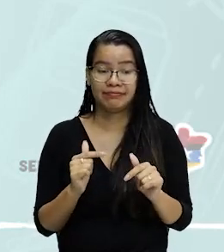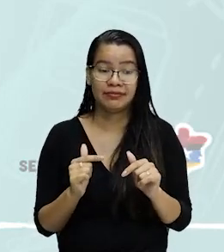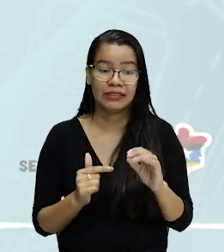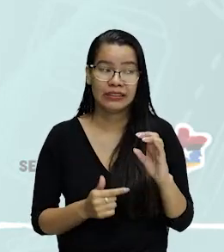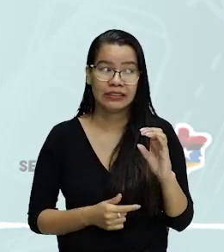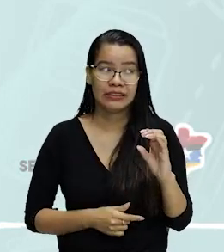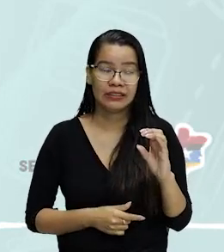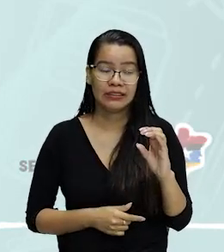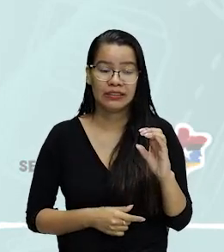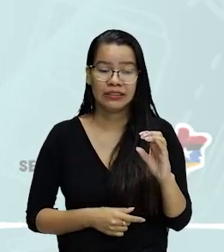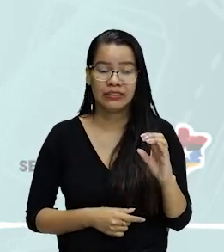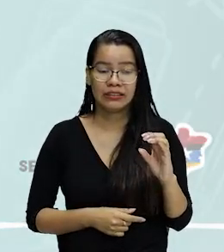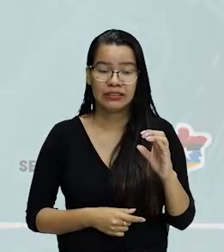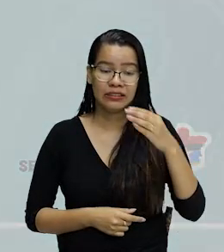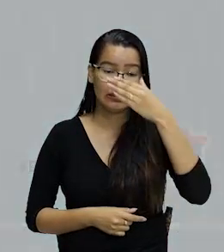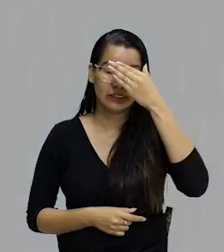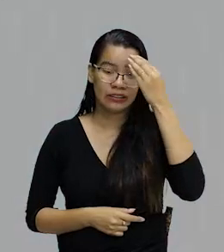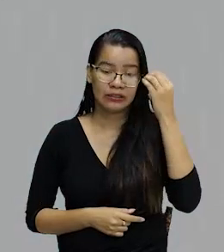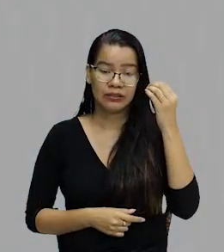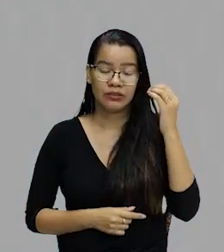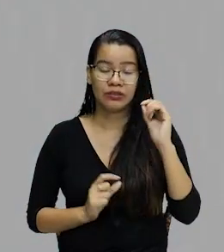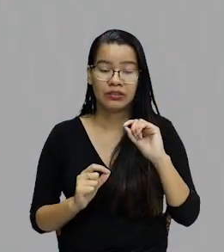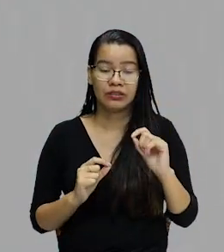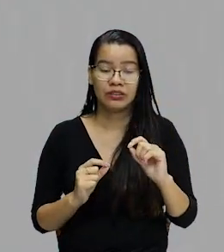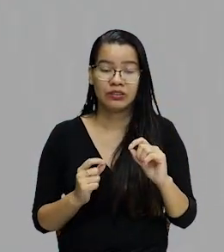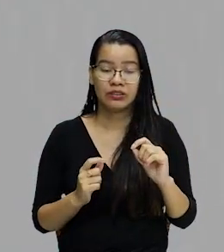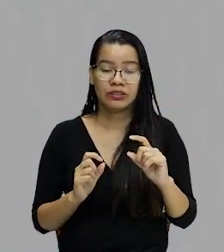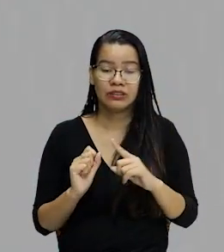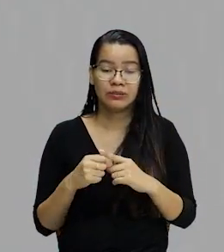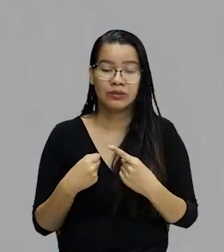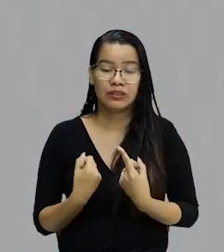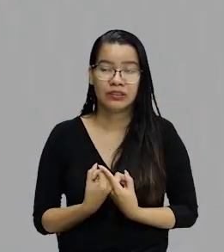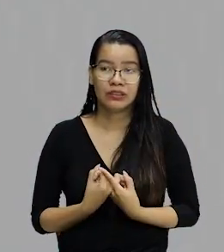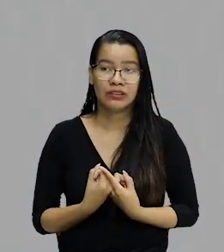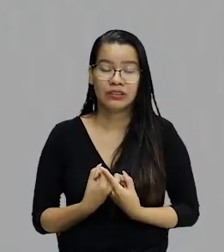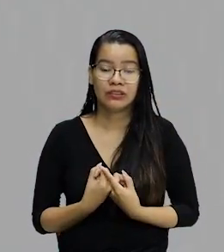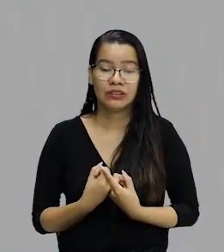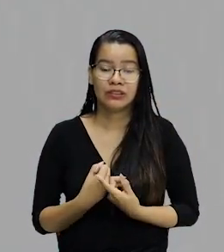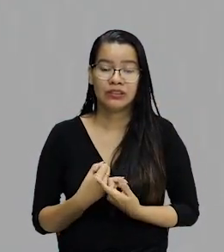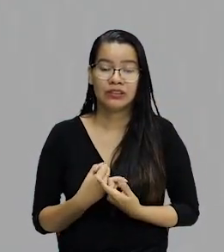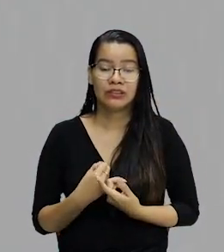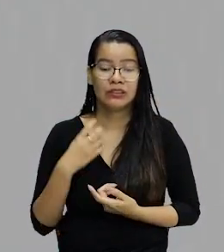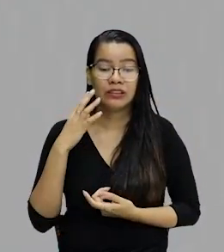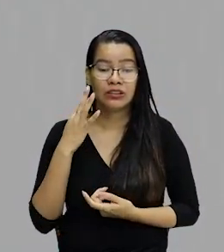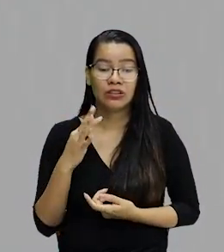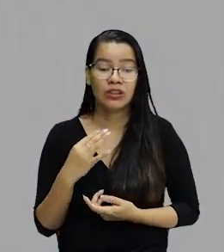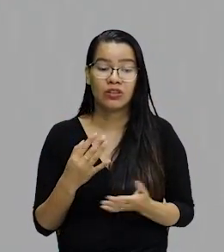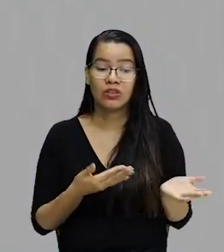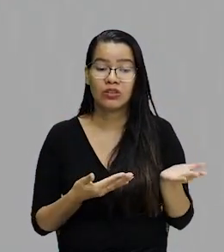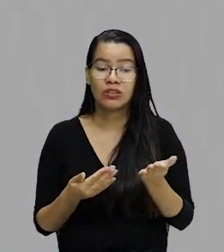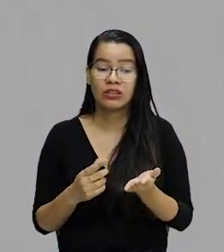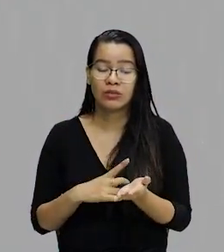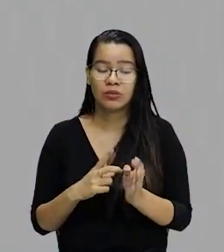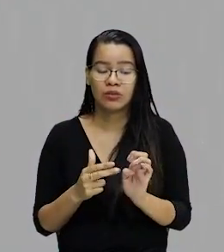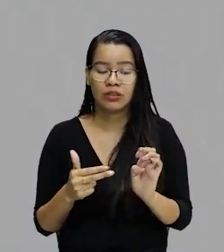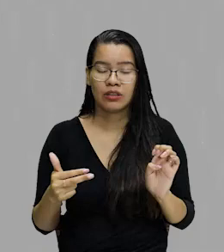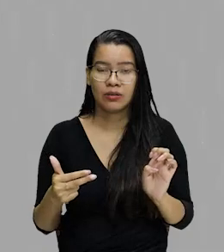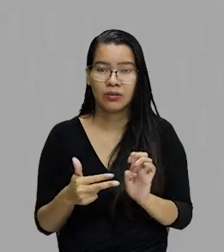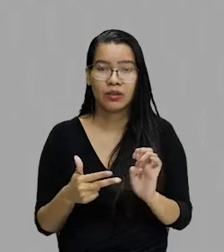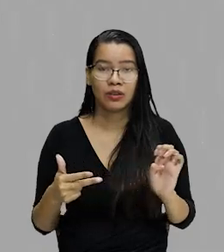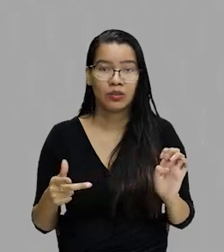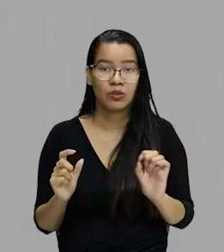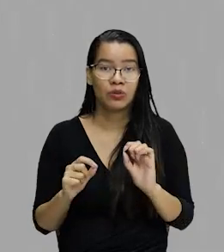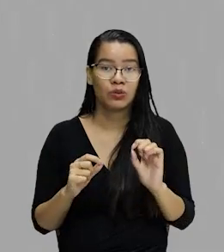formas de sociabilidade tradicionais. Olha, o texto não há... Aqui nós temos um elemento realmente que está do que aquilo